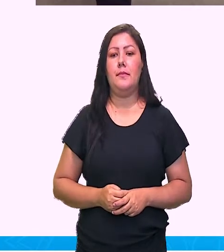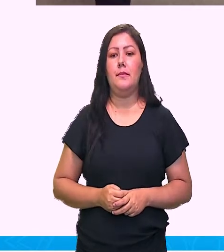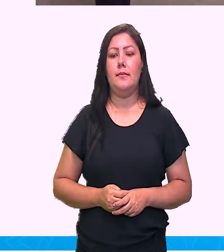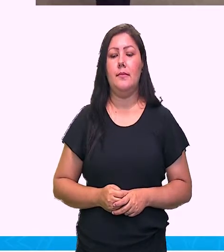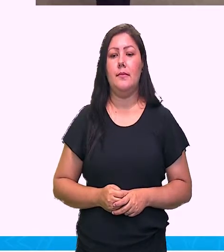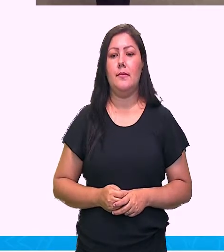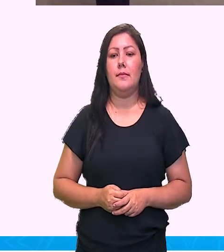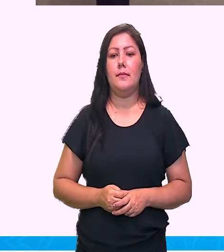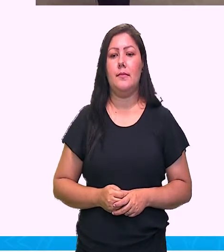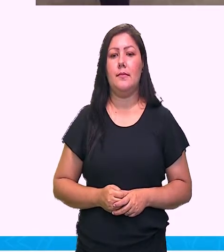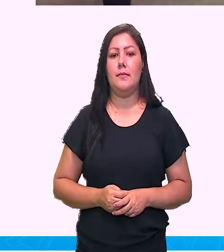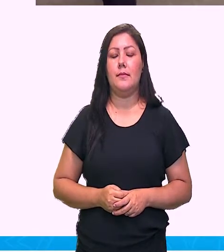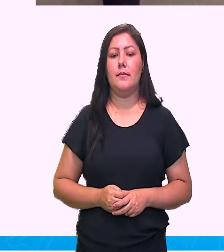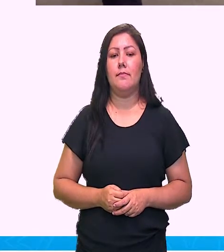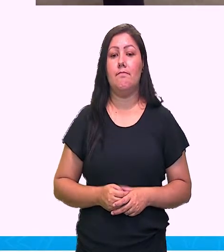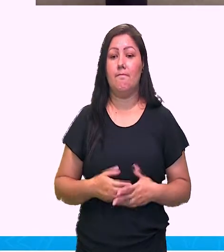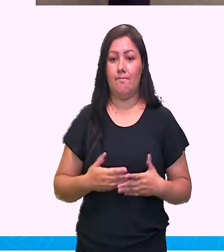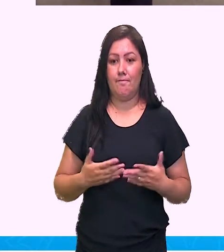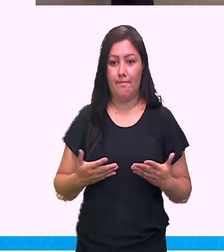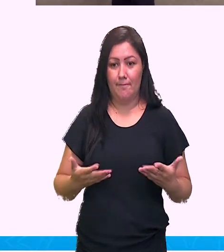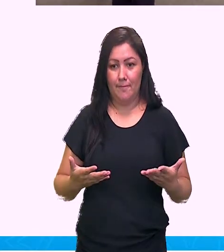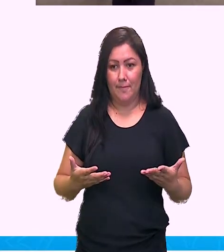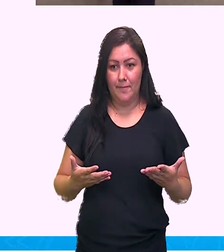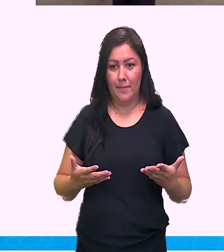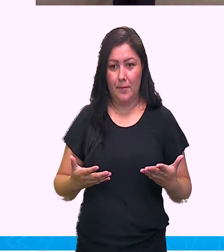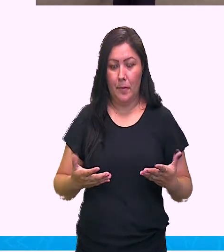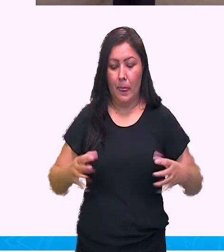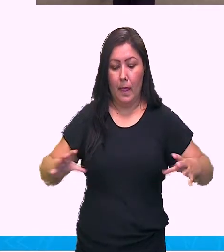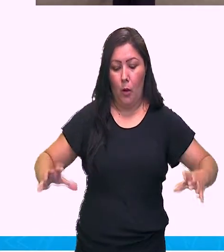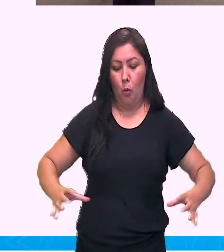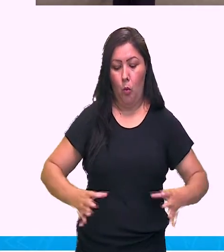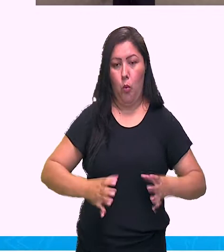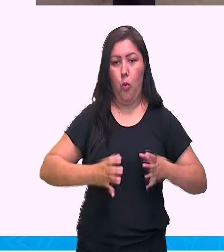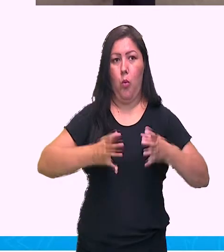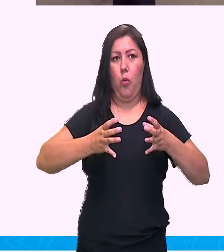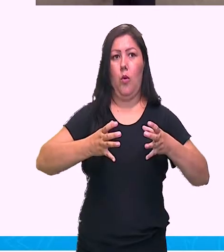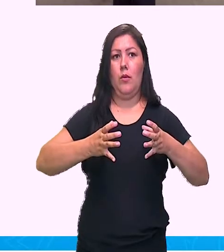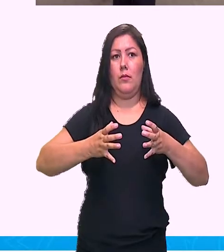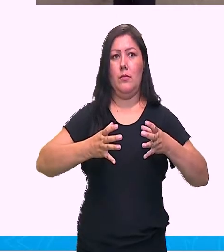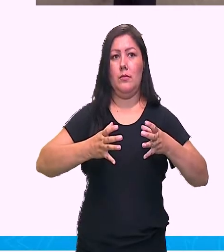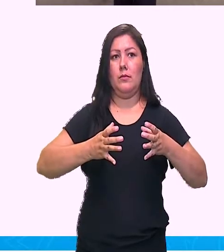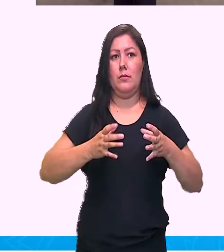nós vamos criar uma nação.